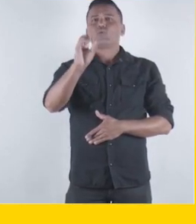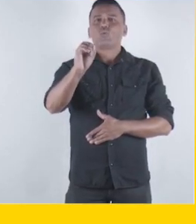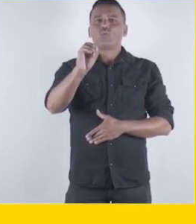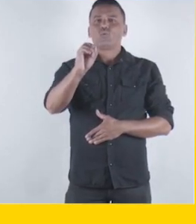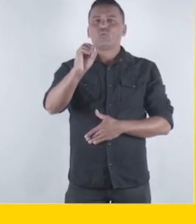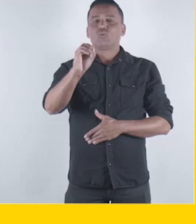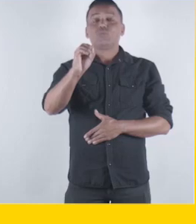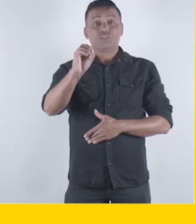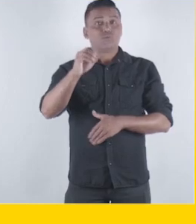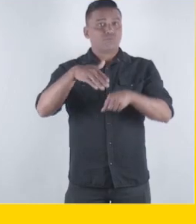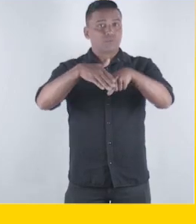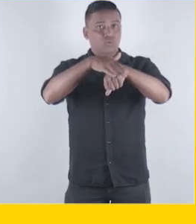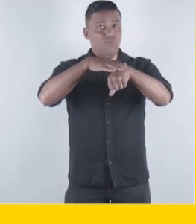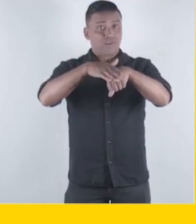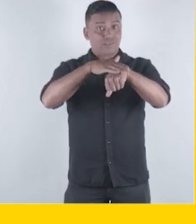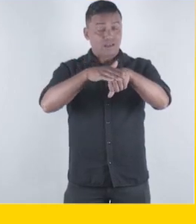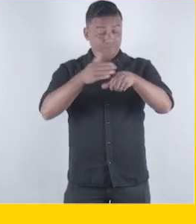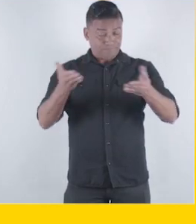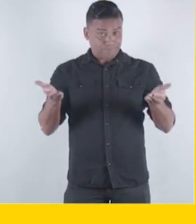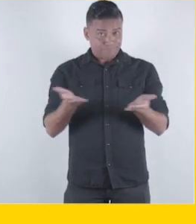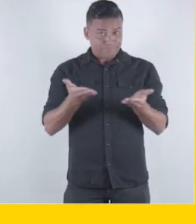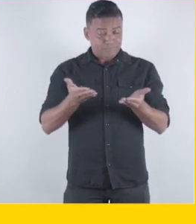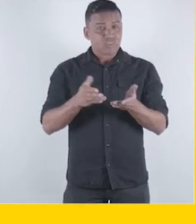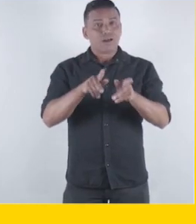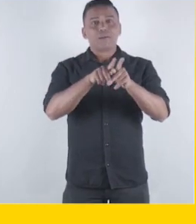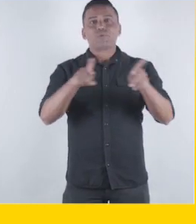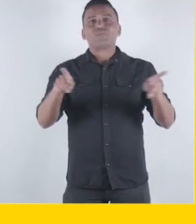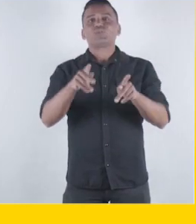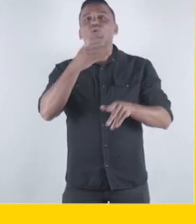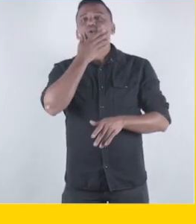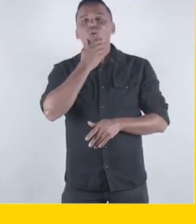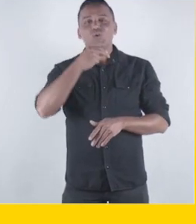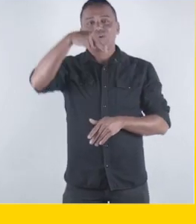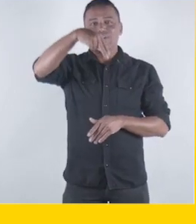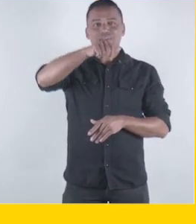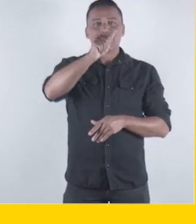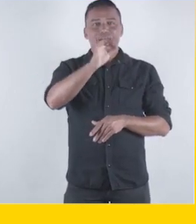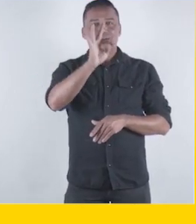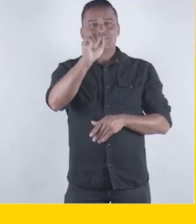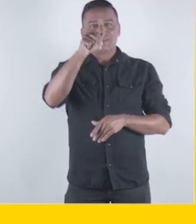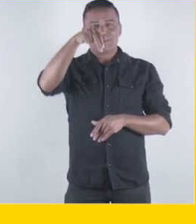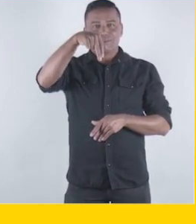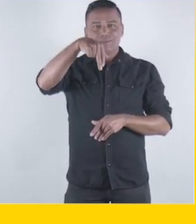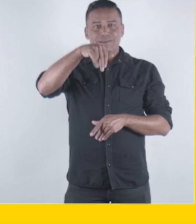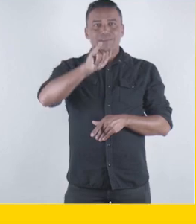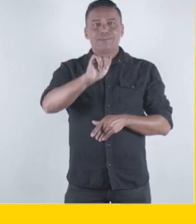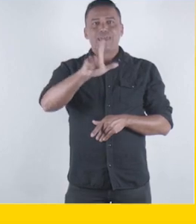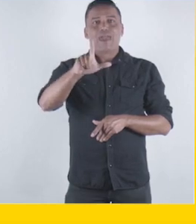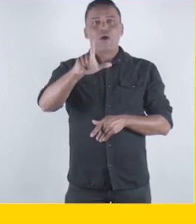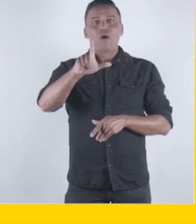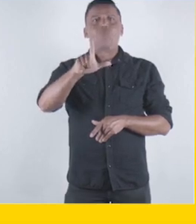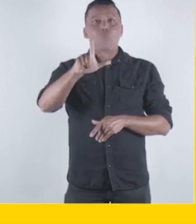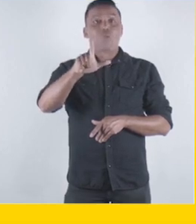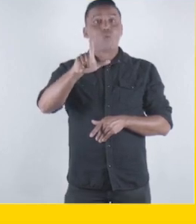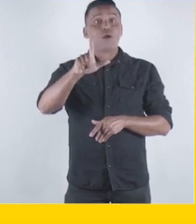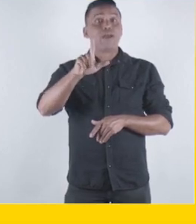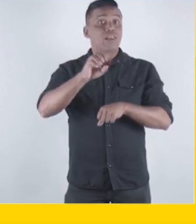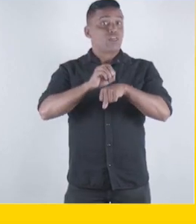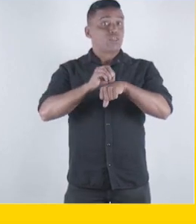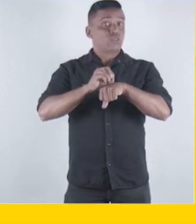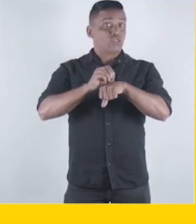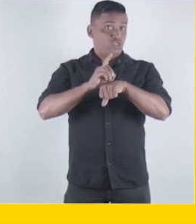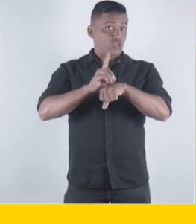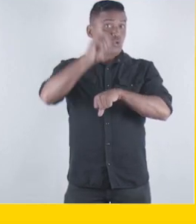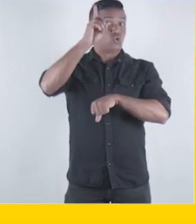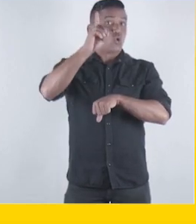Nós vamos conversar hoje com o professor Nathaniel Ingomani, que é doutor em